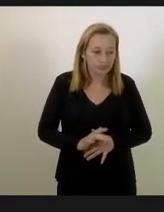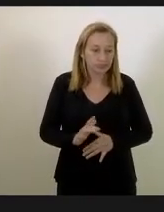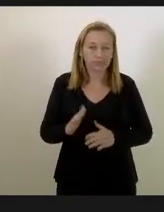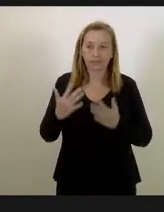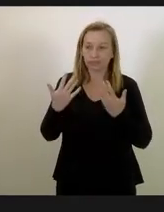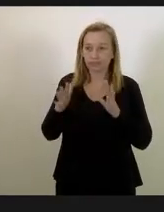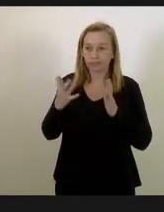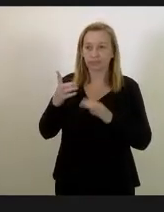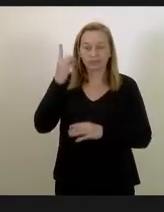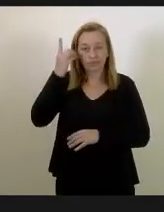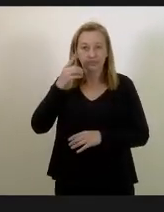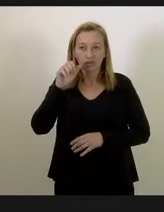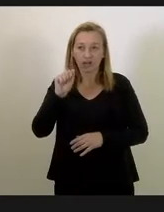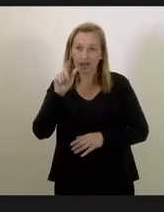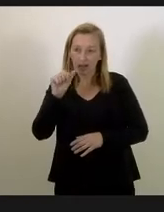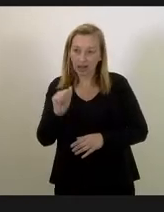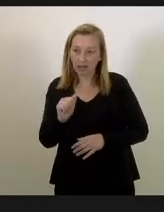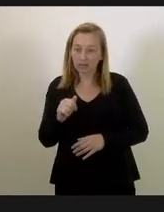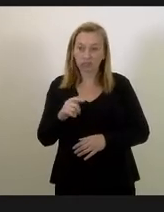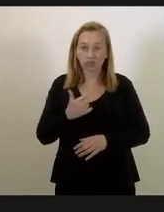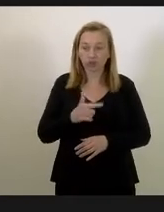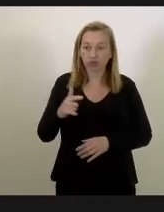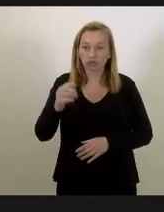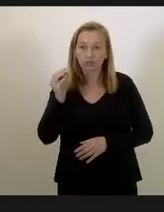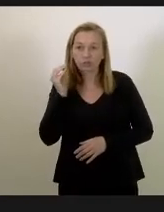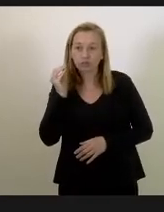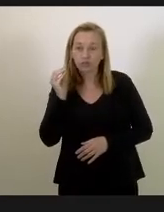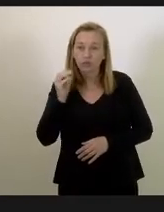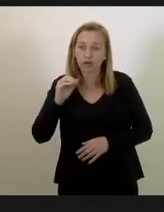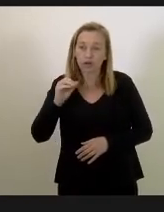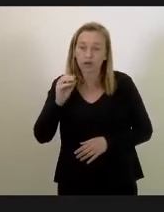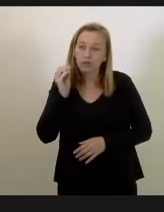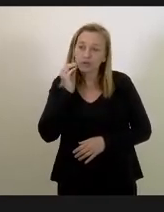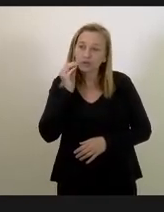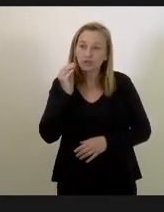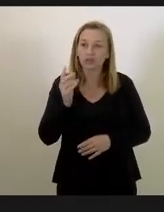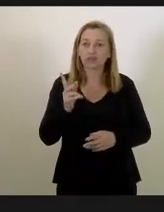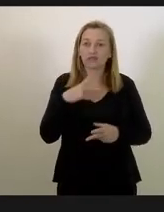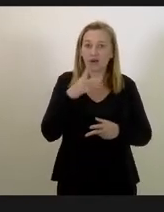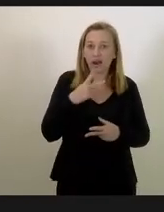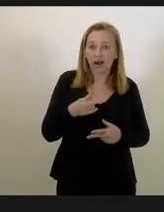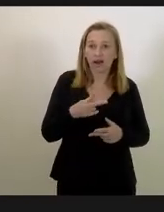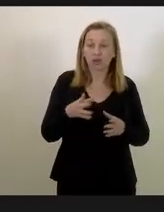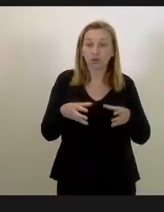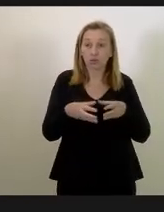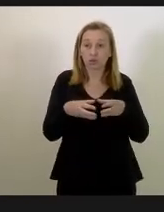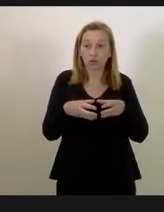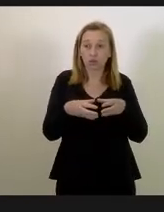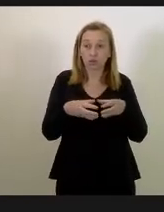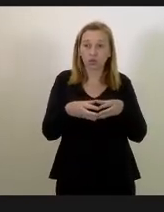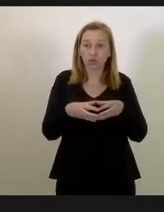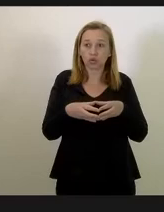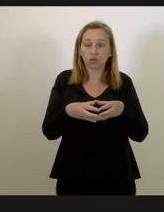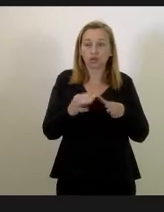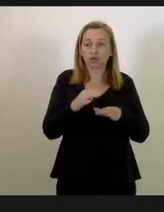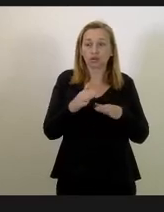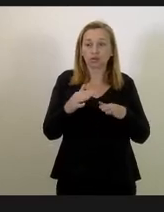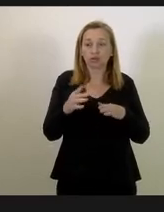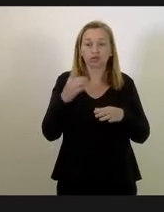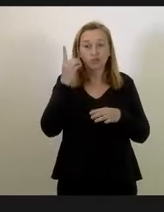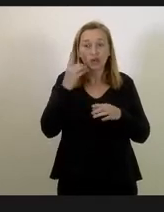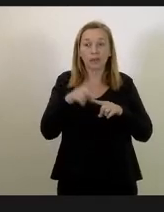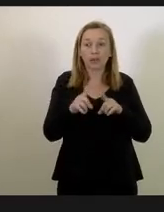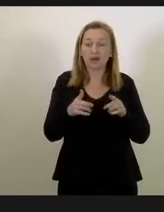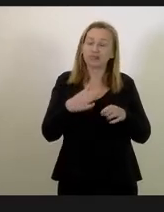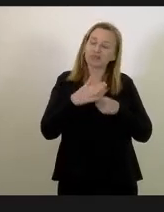eu não tive oportunidade de de falar no grupo né de deputados mas